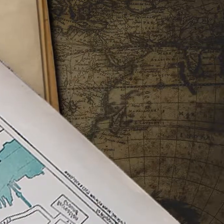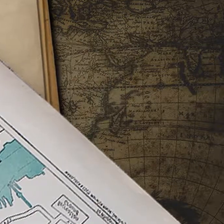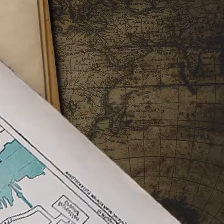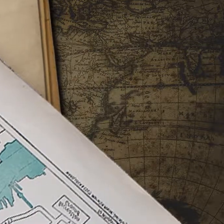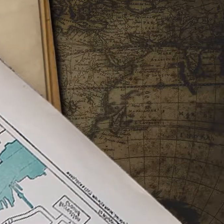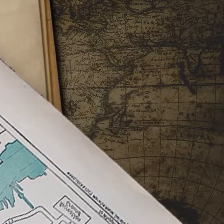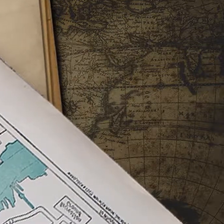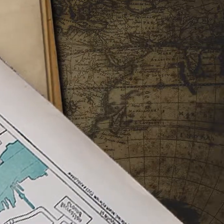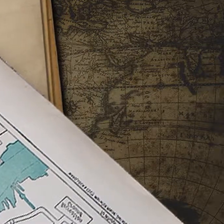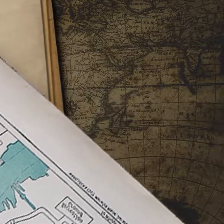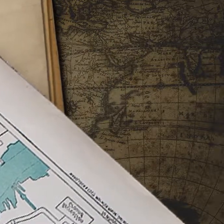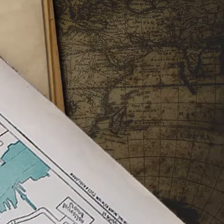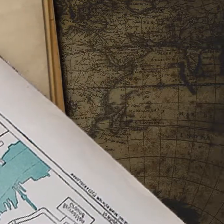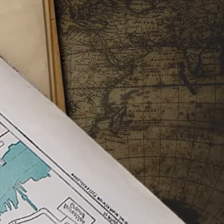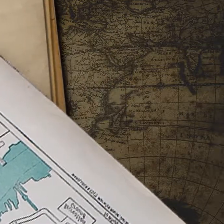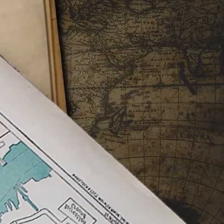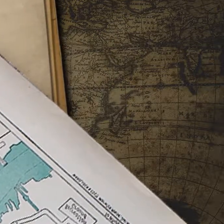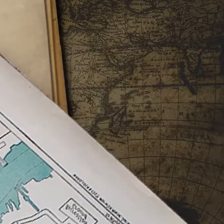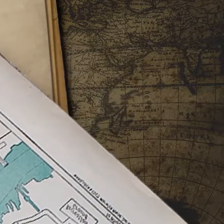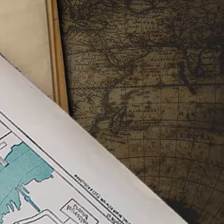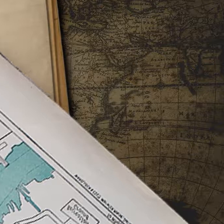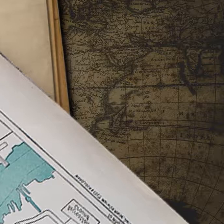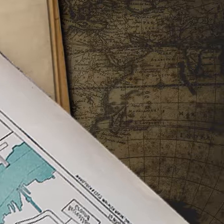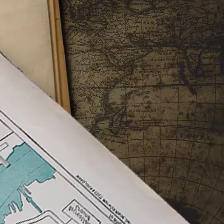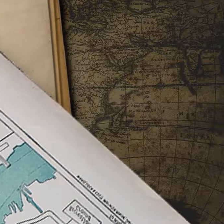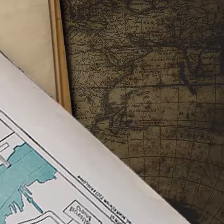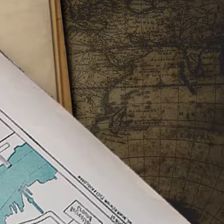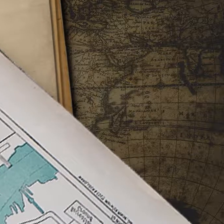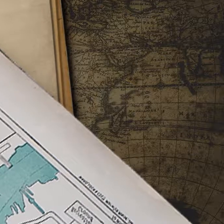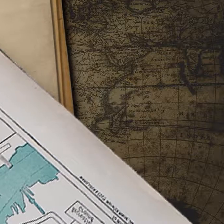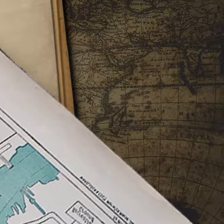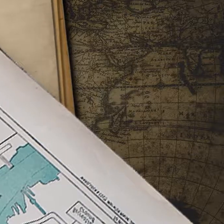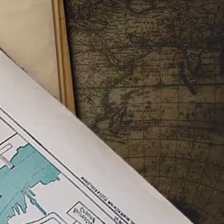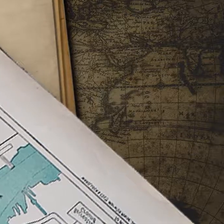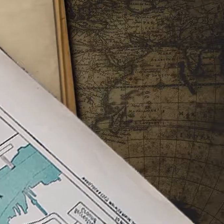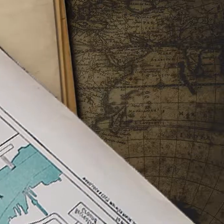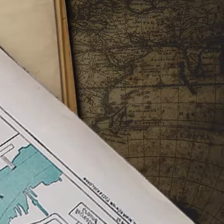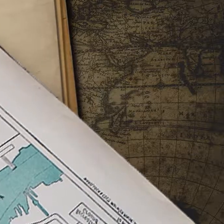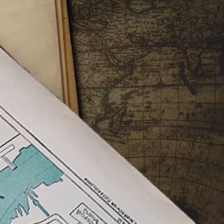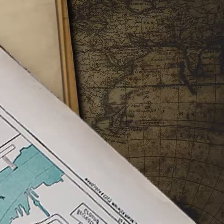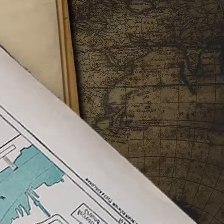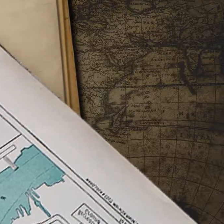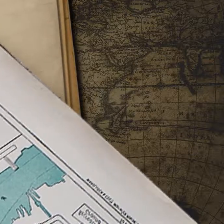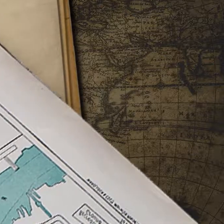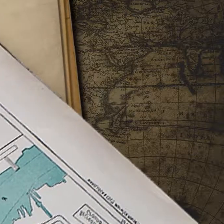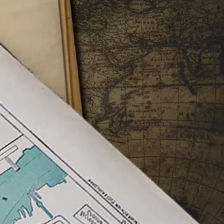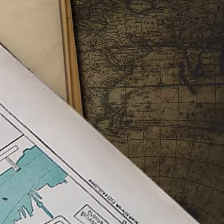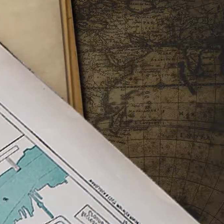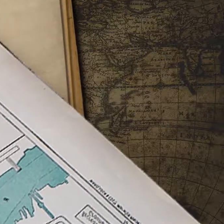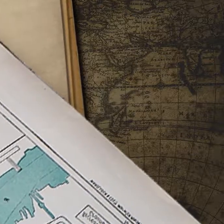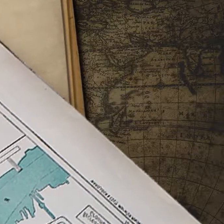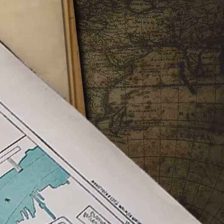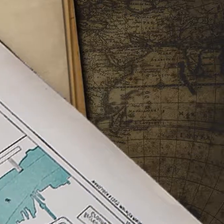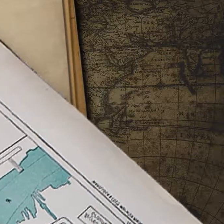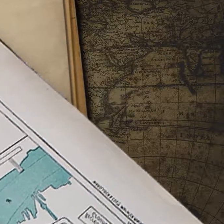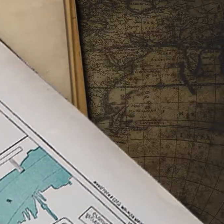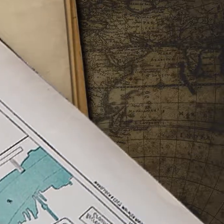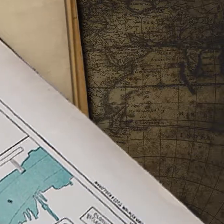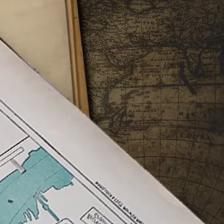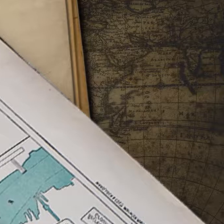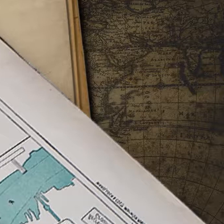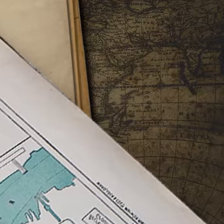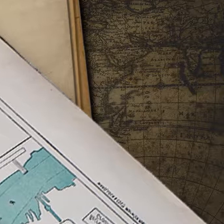Numa rua calçada de pedras, Passepartout passa correndo. Ele tem o pé direito no chão e o esquerdo para